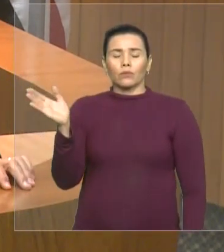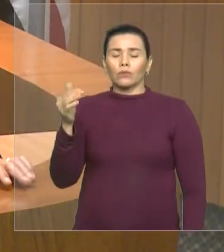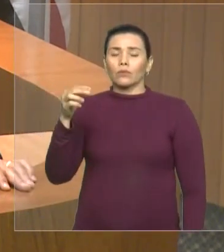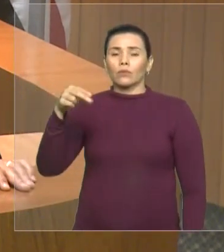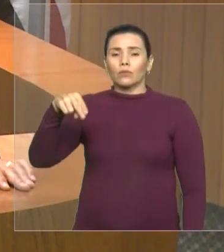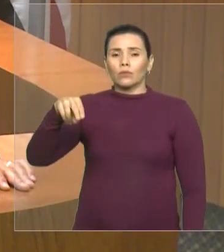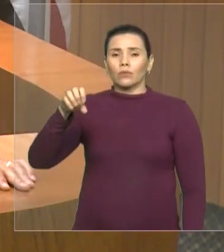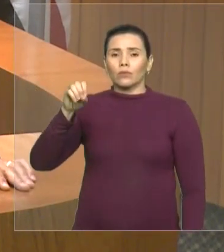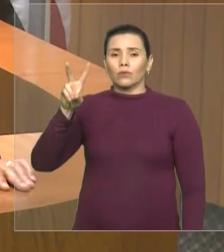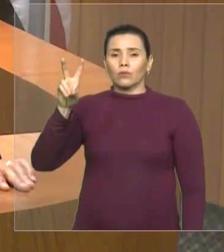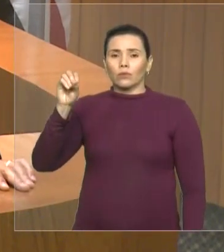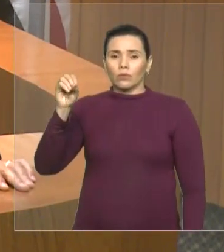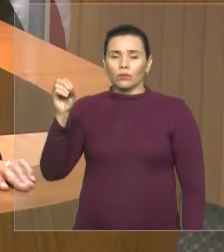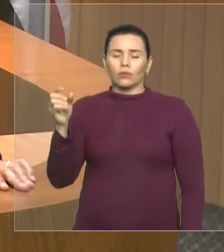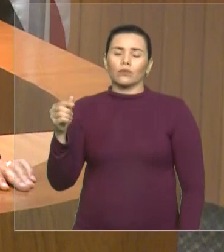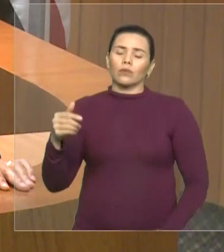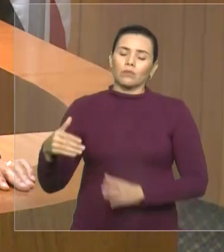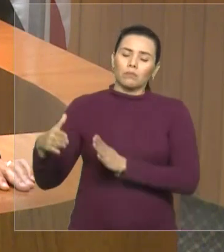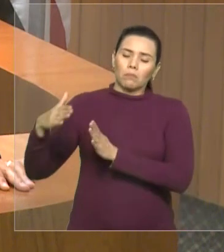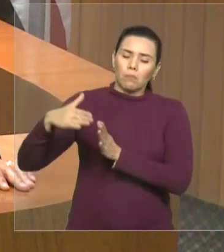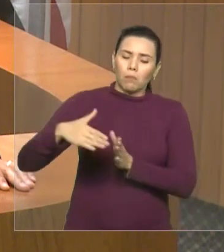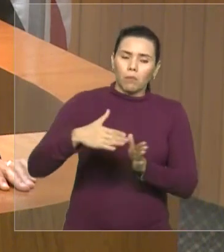de Imperatriz, e